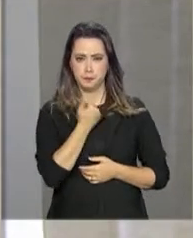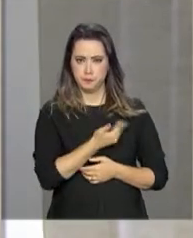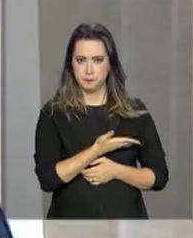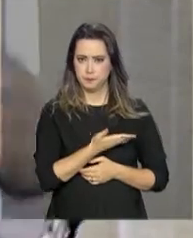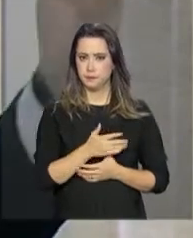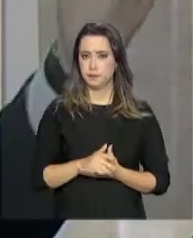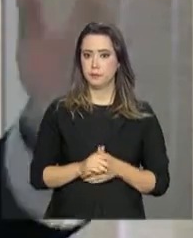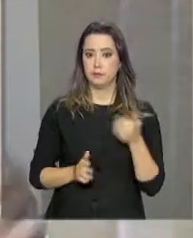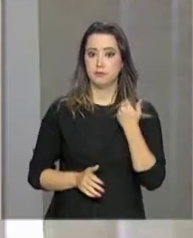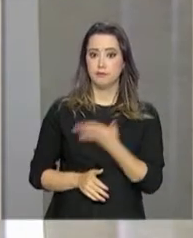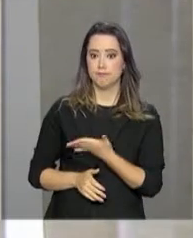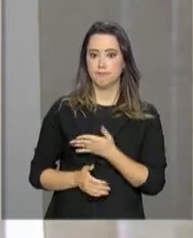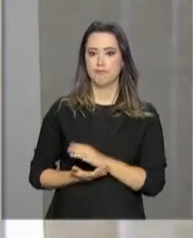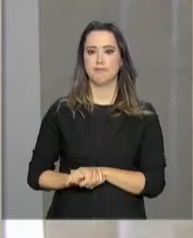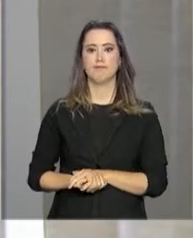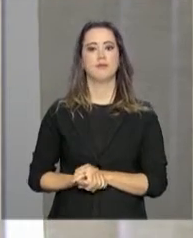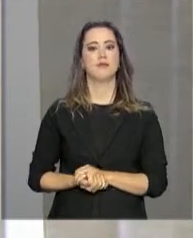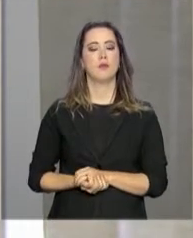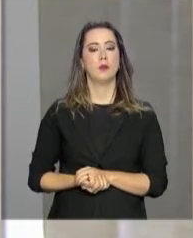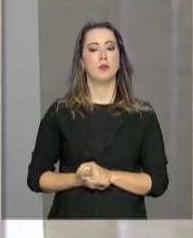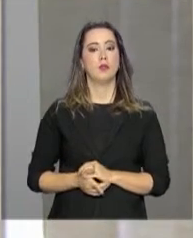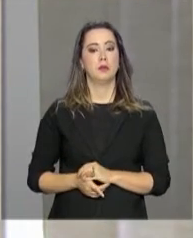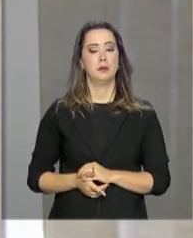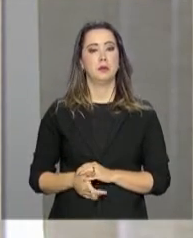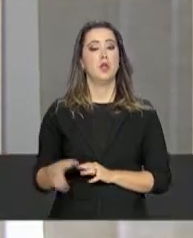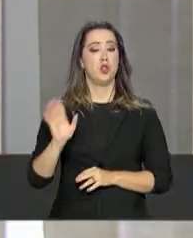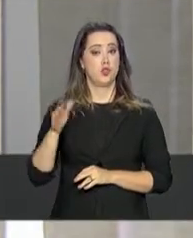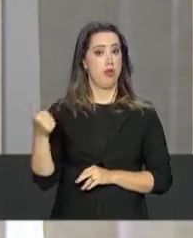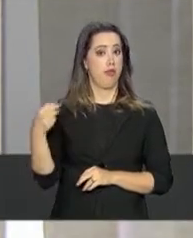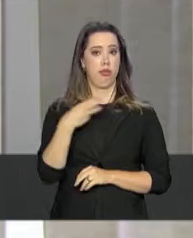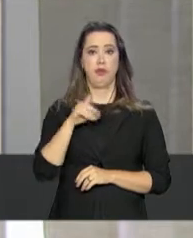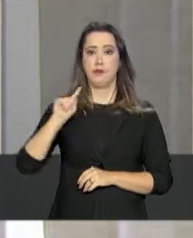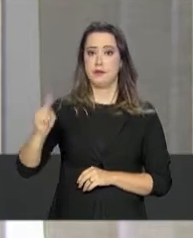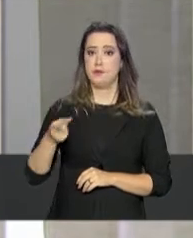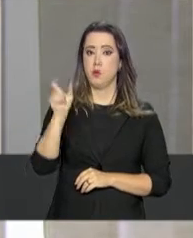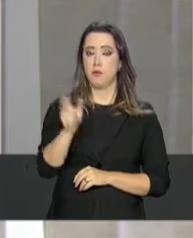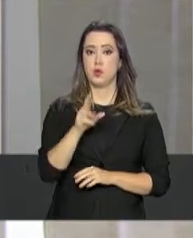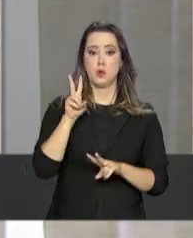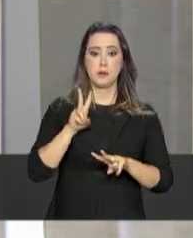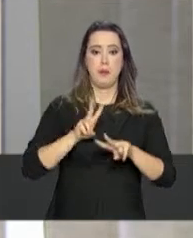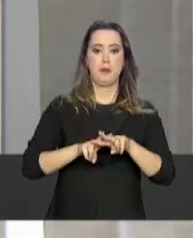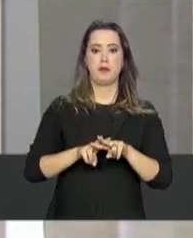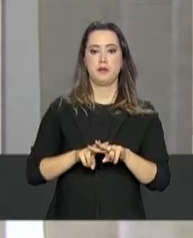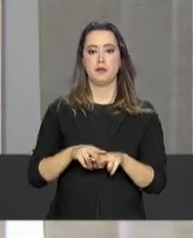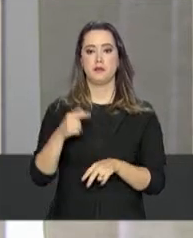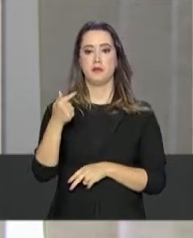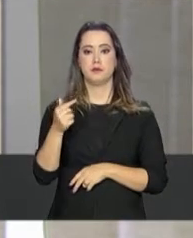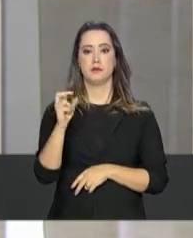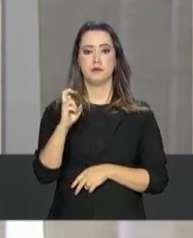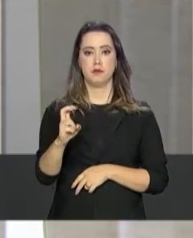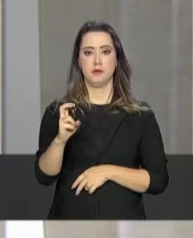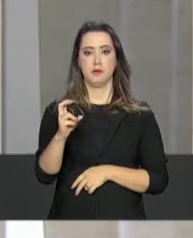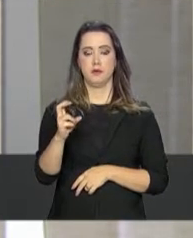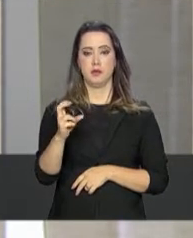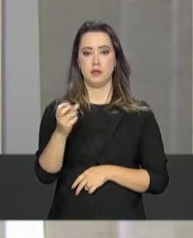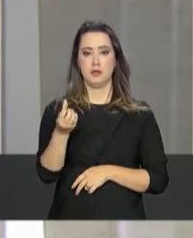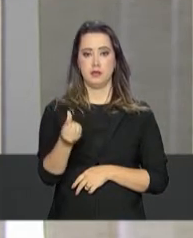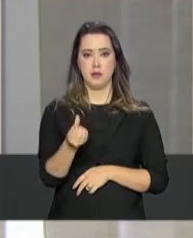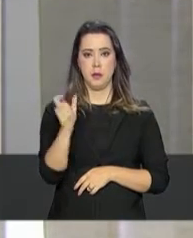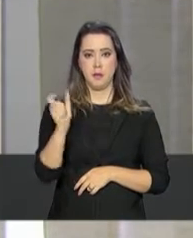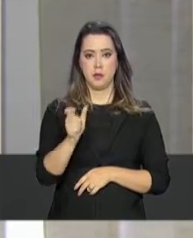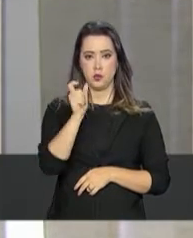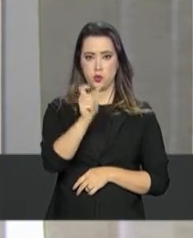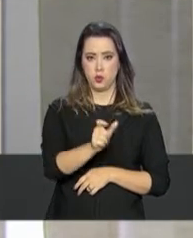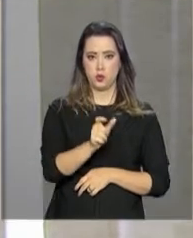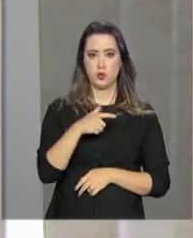nós tivemos 13 mil pessoas presas em flagrantes 756 pessoas com